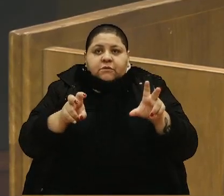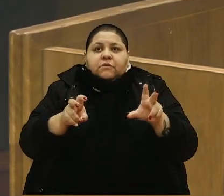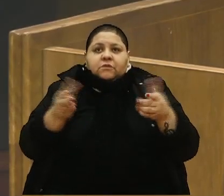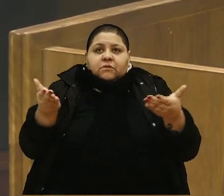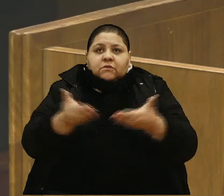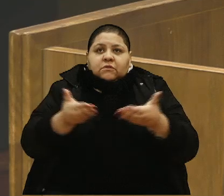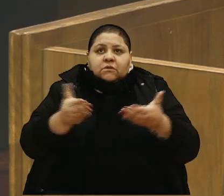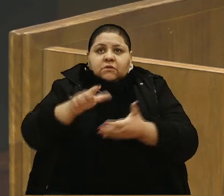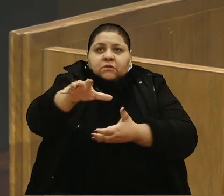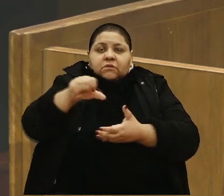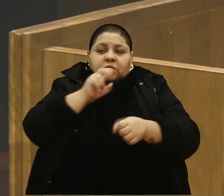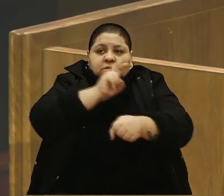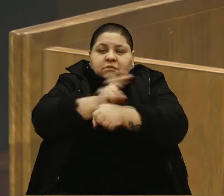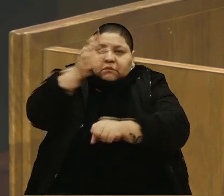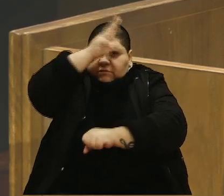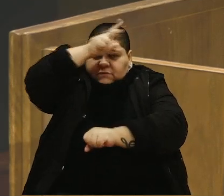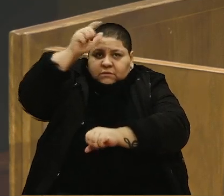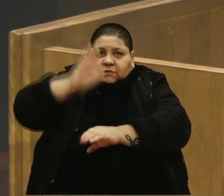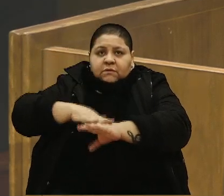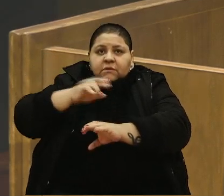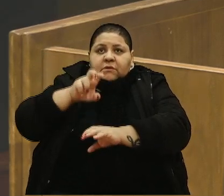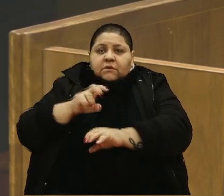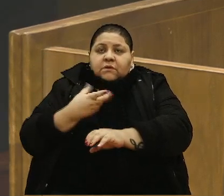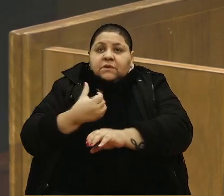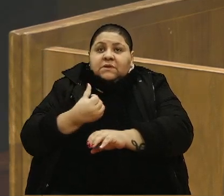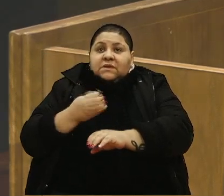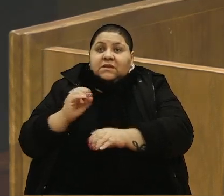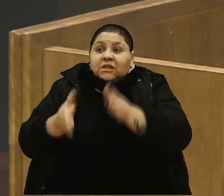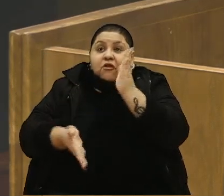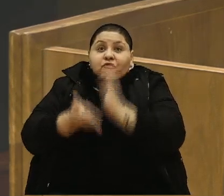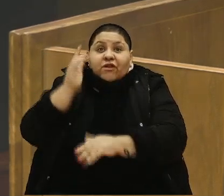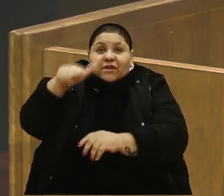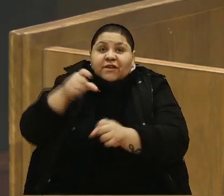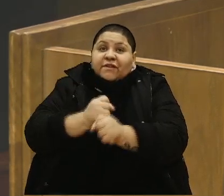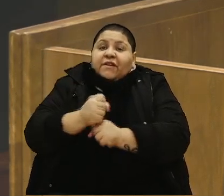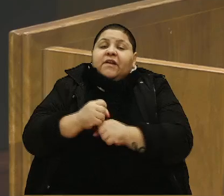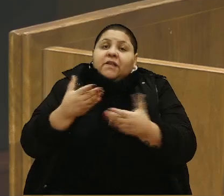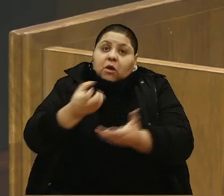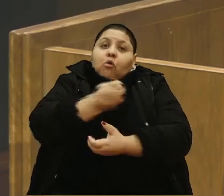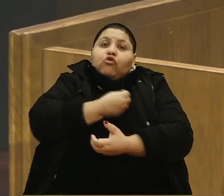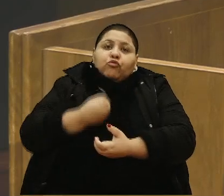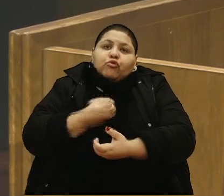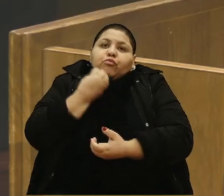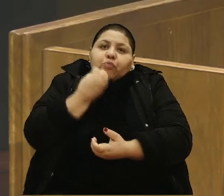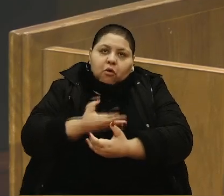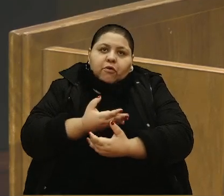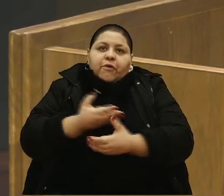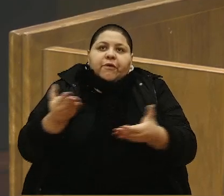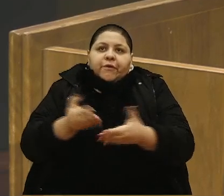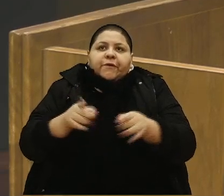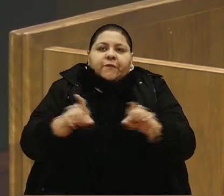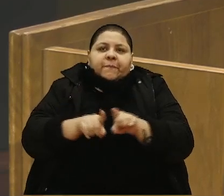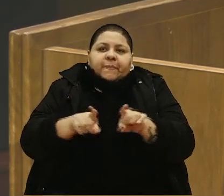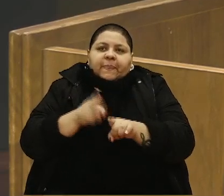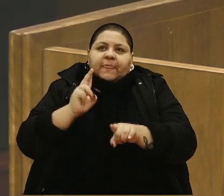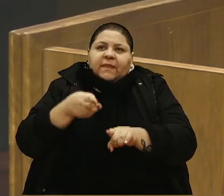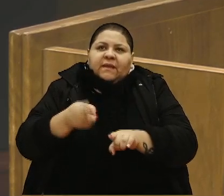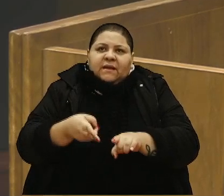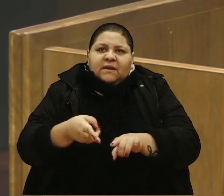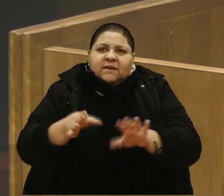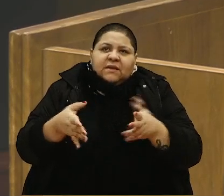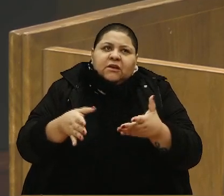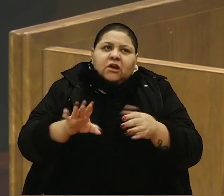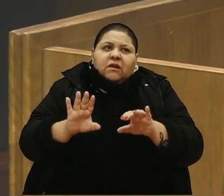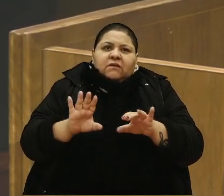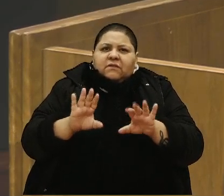foram pegos pela Guarda Municipal mais de 60 foragidos esse ano, né? Então é um número muito bom. E aqui também eu sempre digo, né? Tirando as